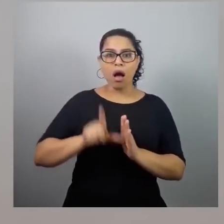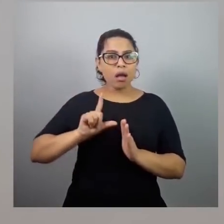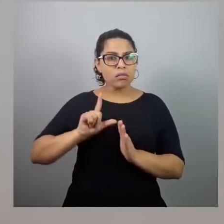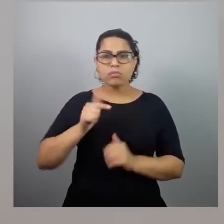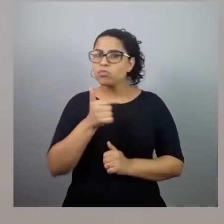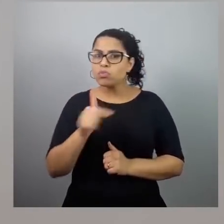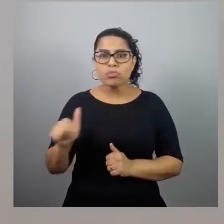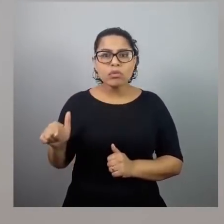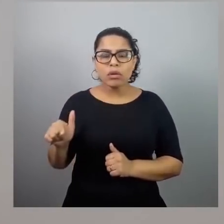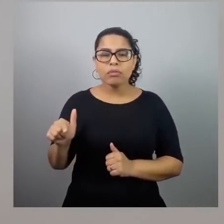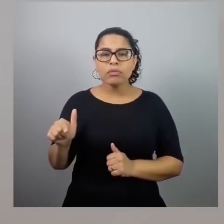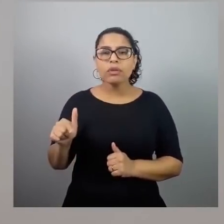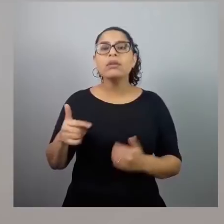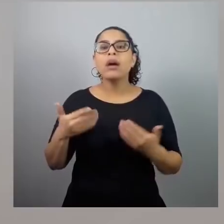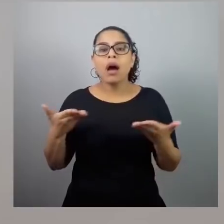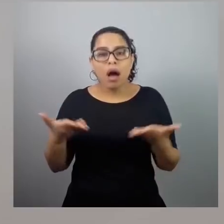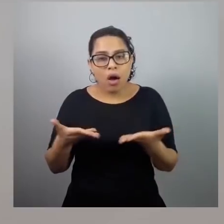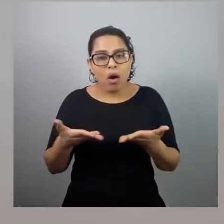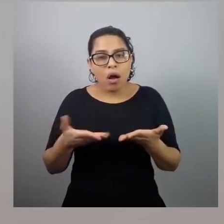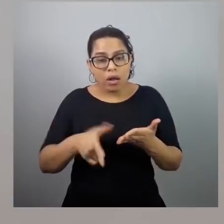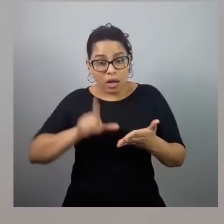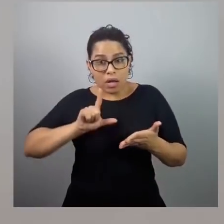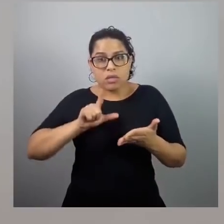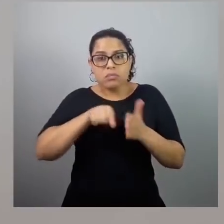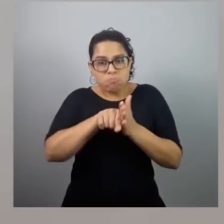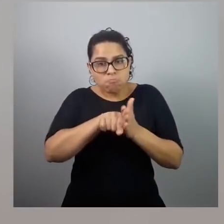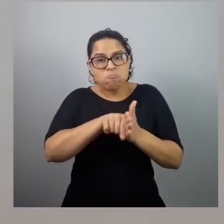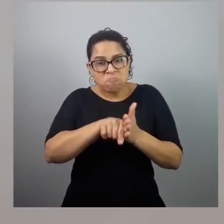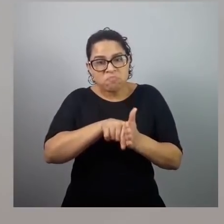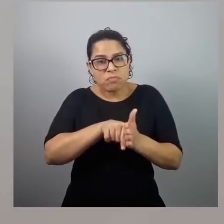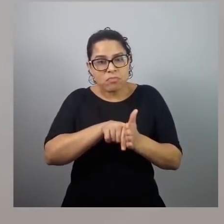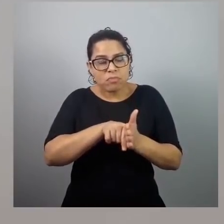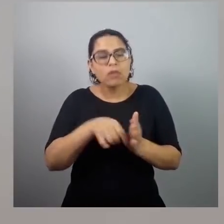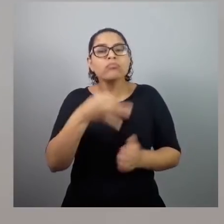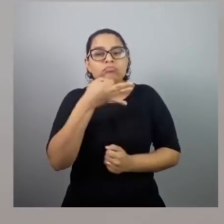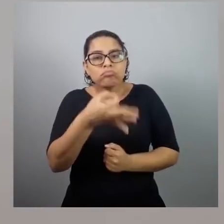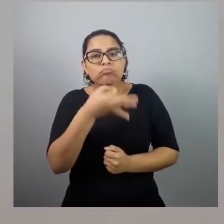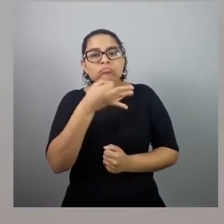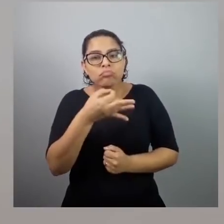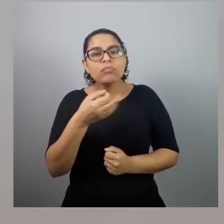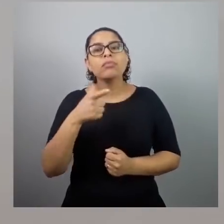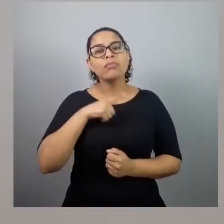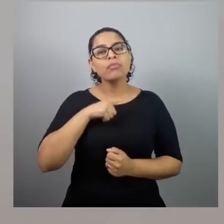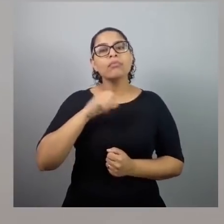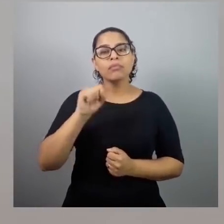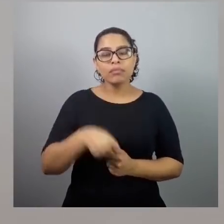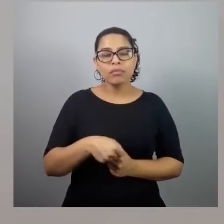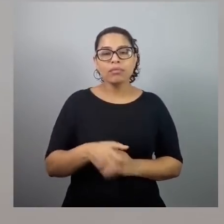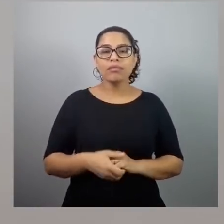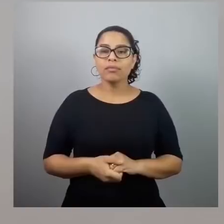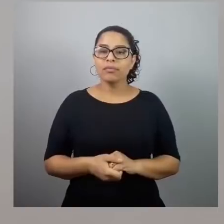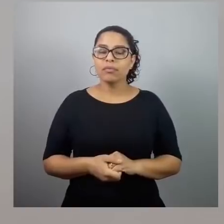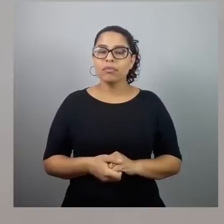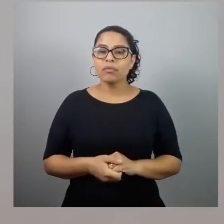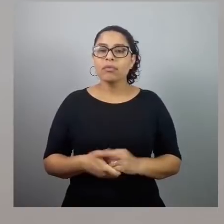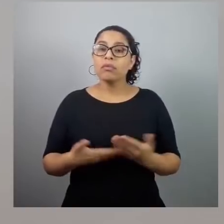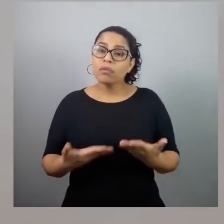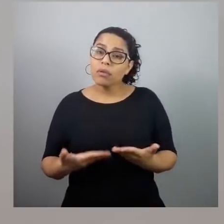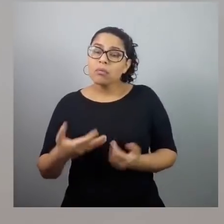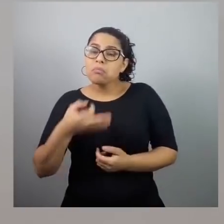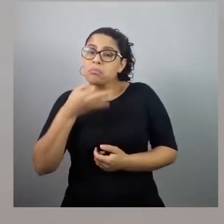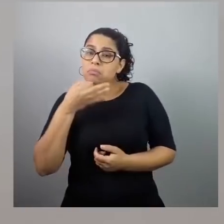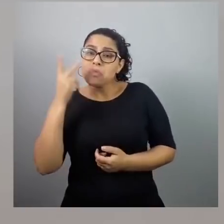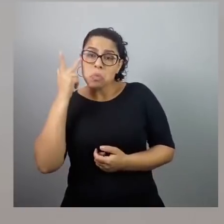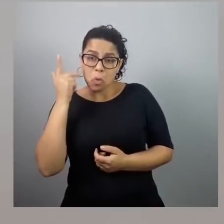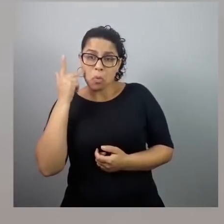sido pesquisadas e analisadas de maneira mais cuidadosa. De tudo isso que falei para vocês, o senso comum não é